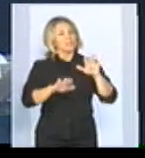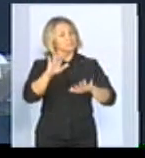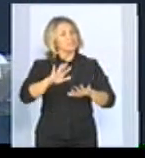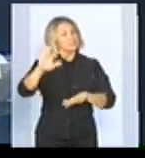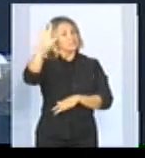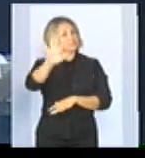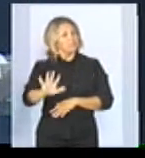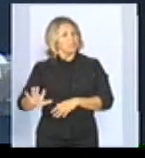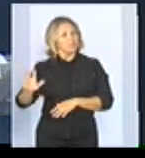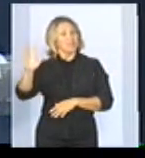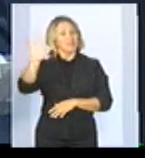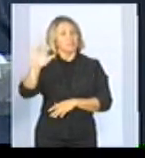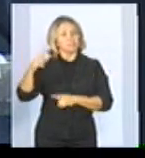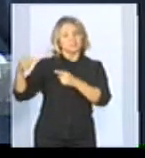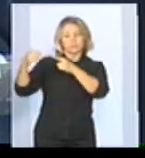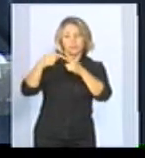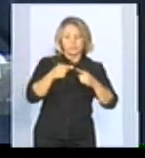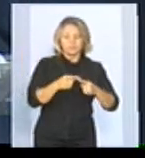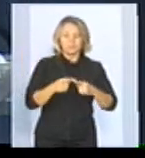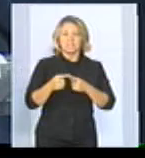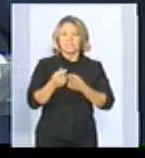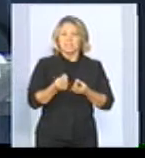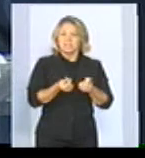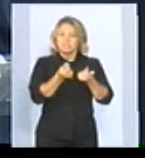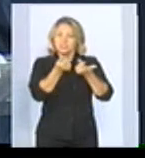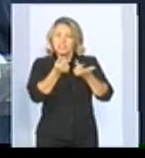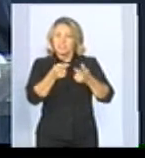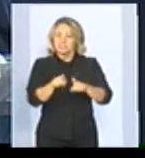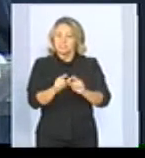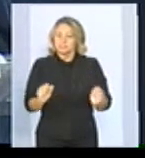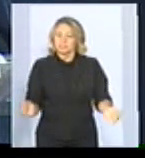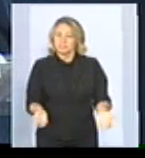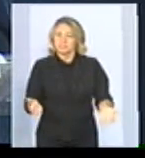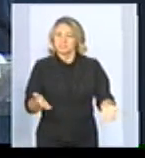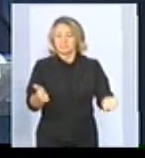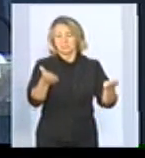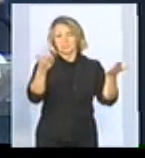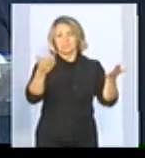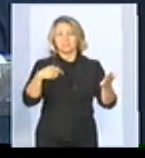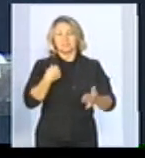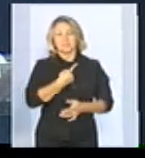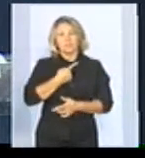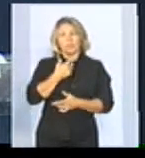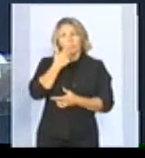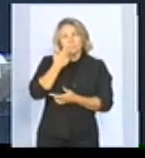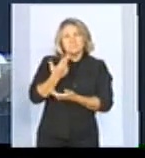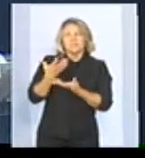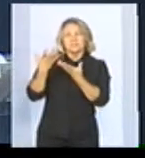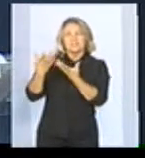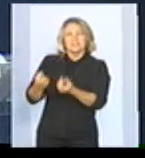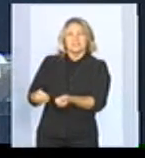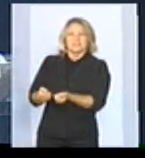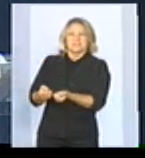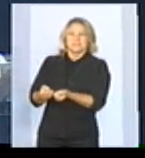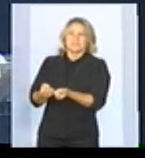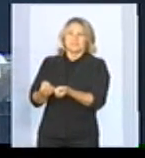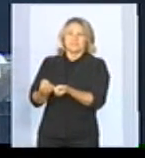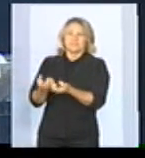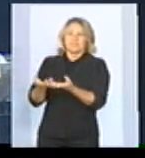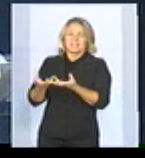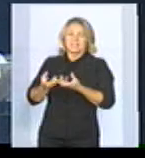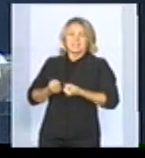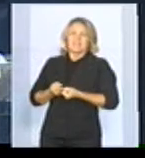em geral quando se combina reserva de mercado com incentivos nós acabamos obtendo exatamente o